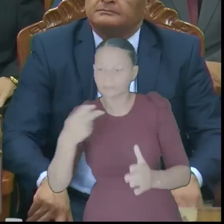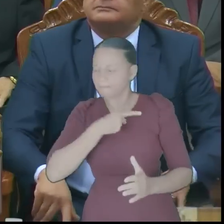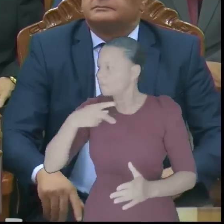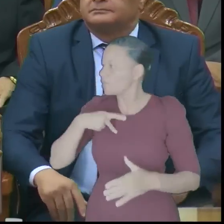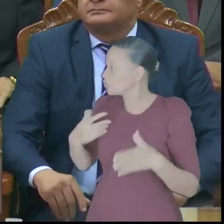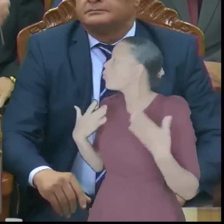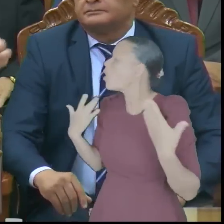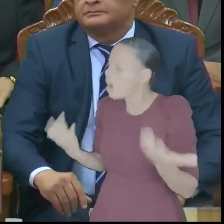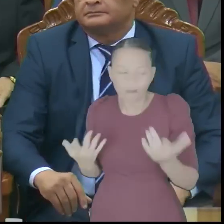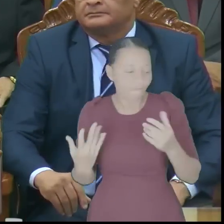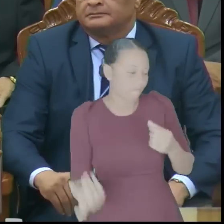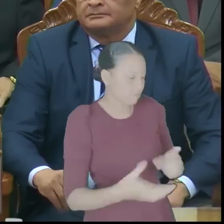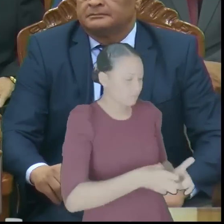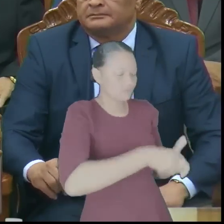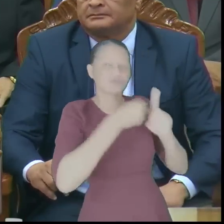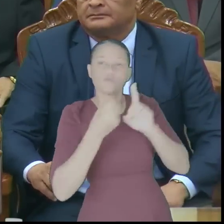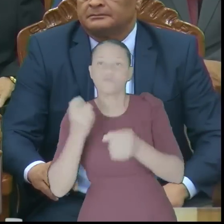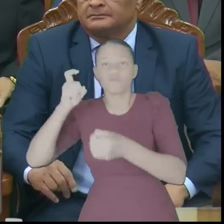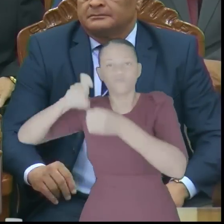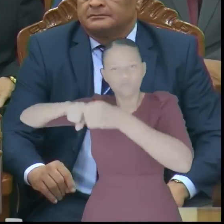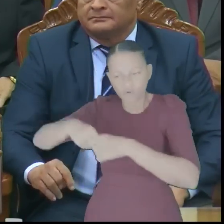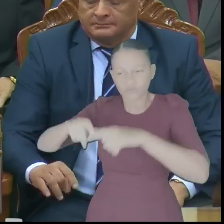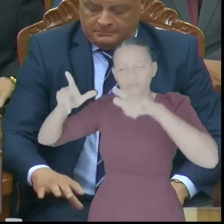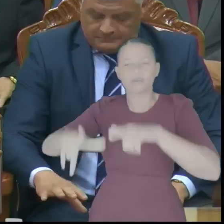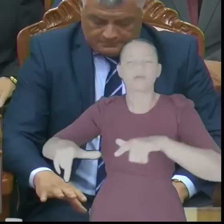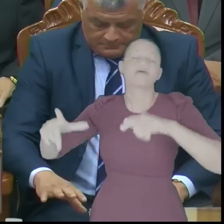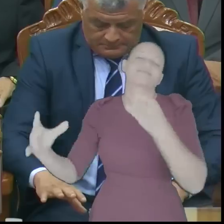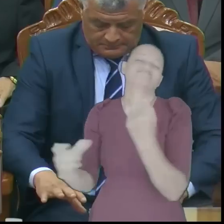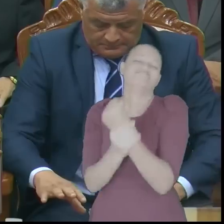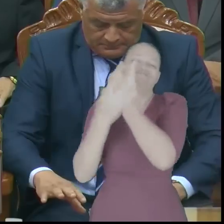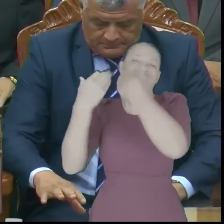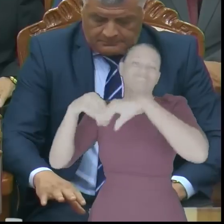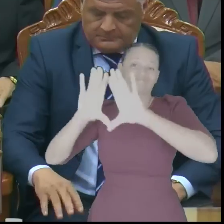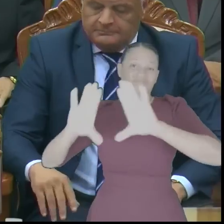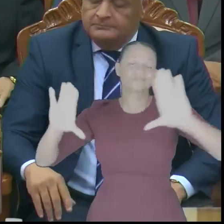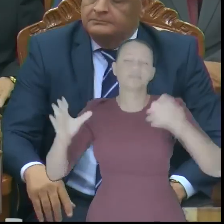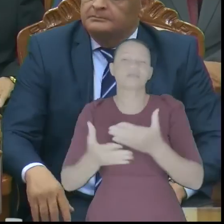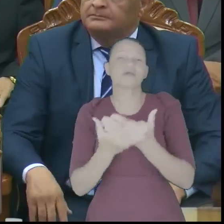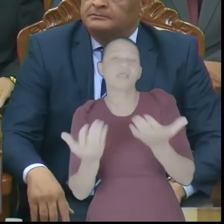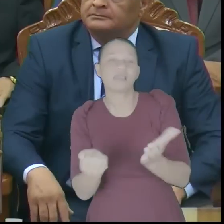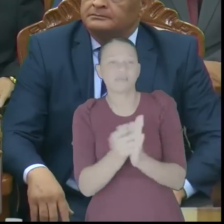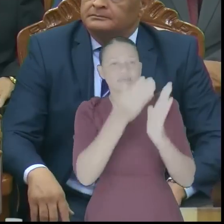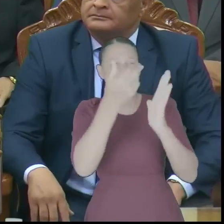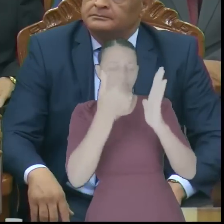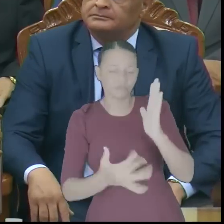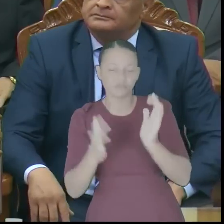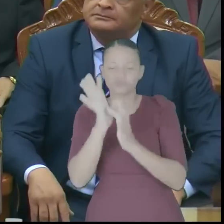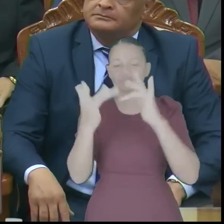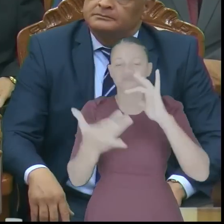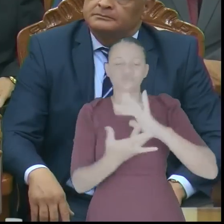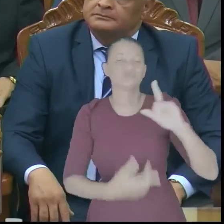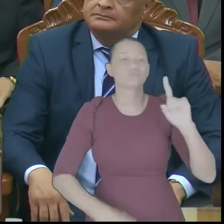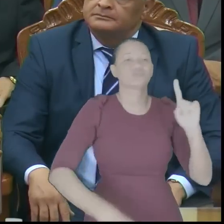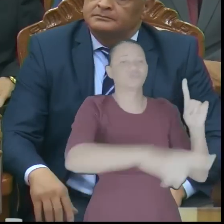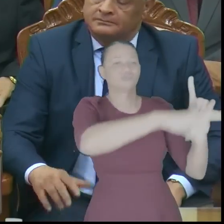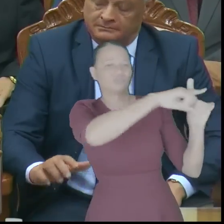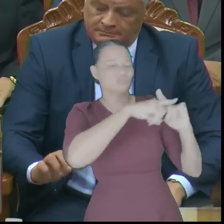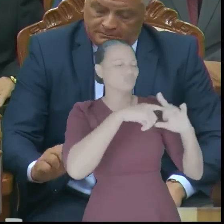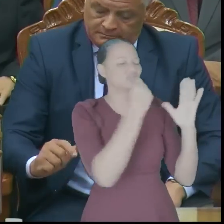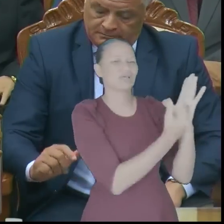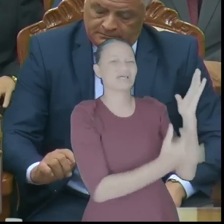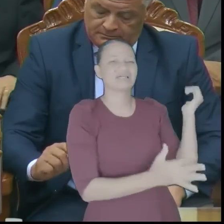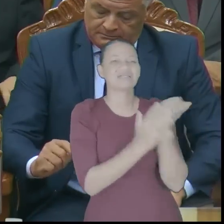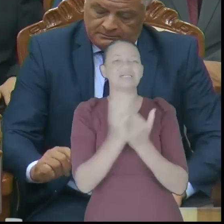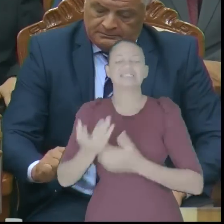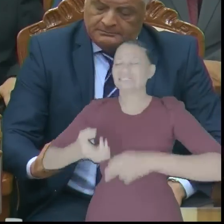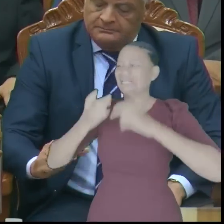de volta ao paraíso. A Bíblia diz que quando Jesus está na cruz, ele dá um grito